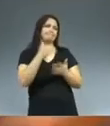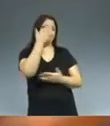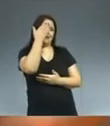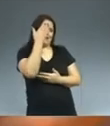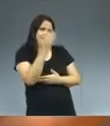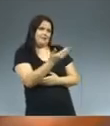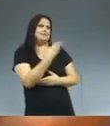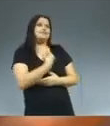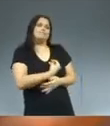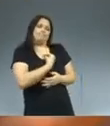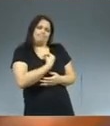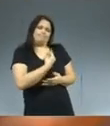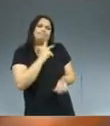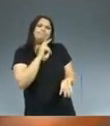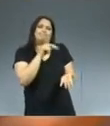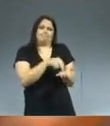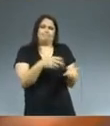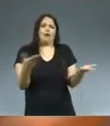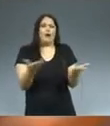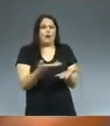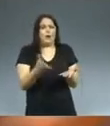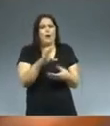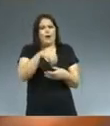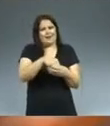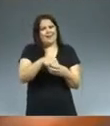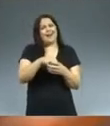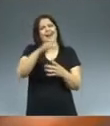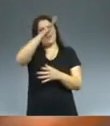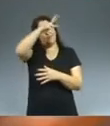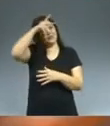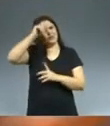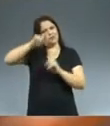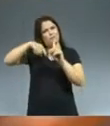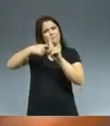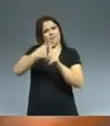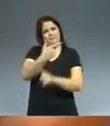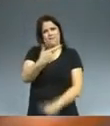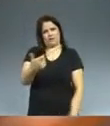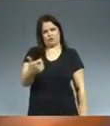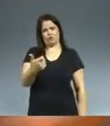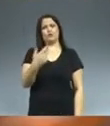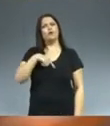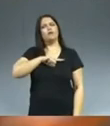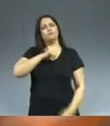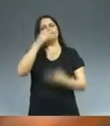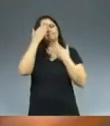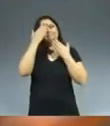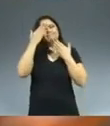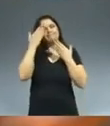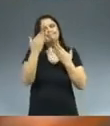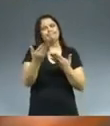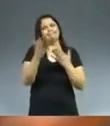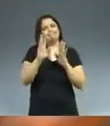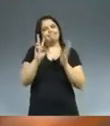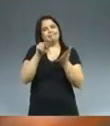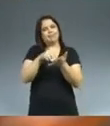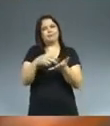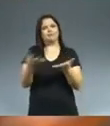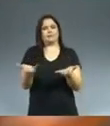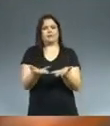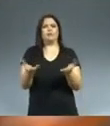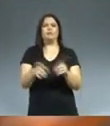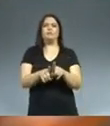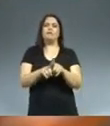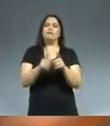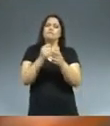agradecer demais a sua participação aqui no Amazônia mais 21 é muito obrigado pela sua participação gostaria que se